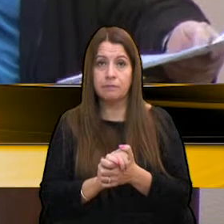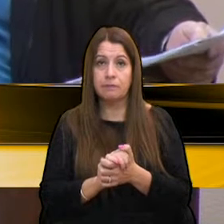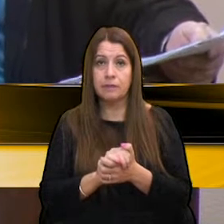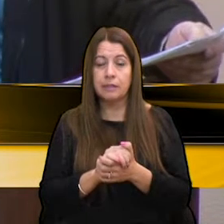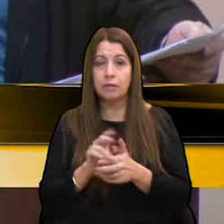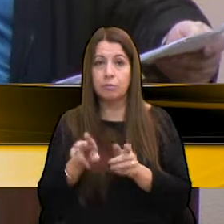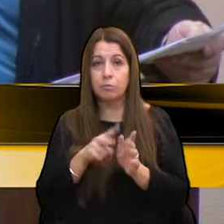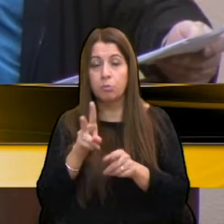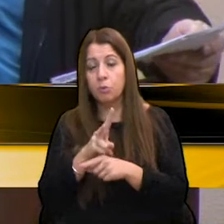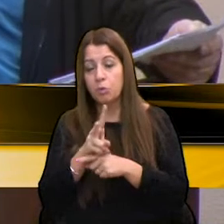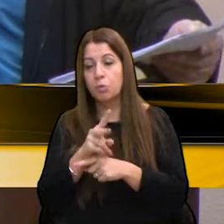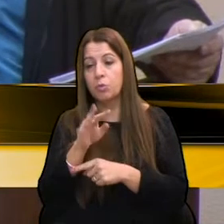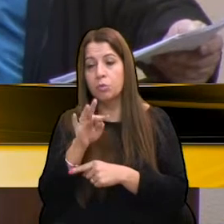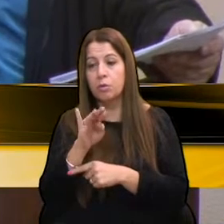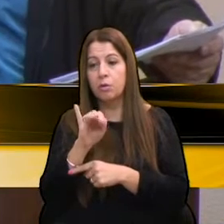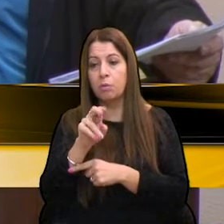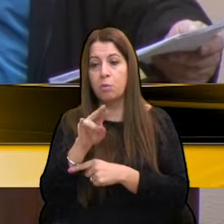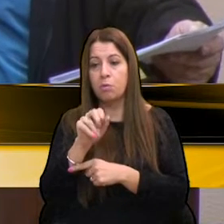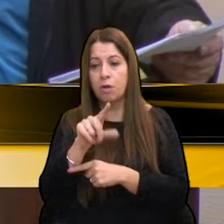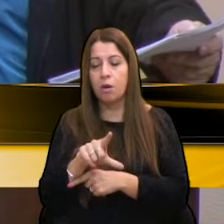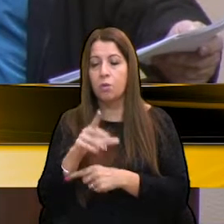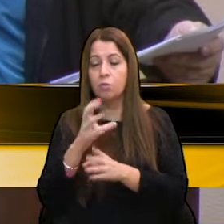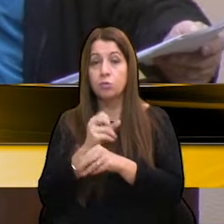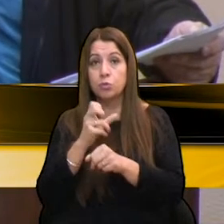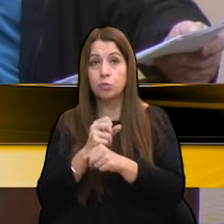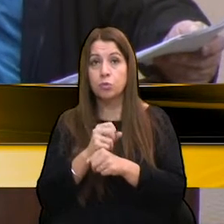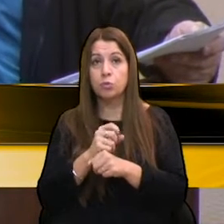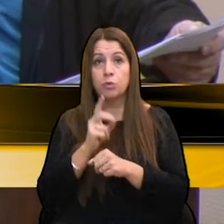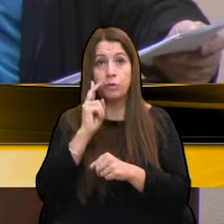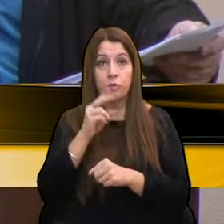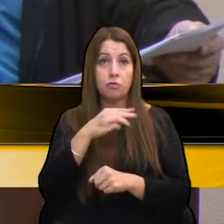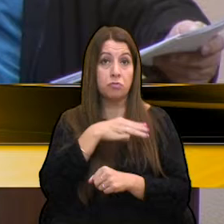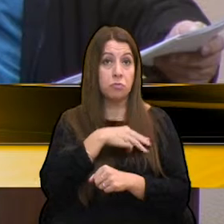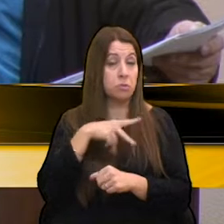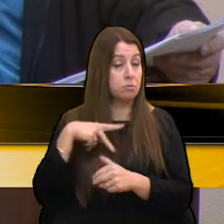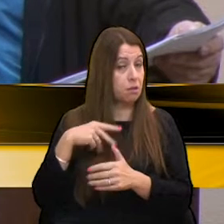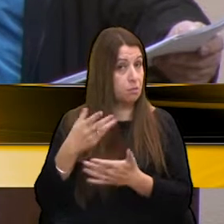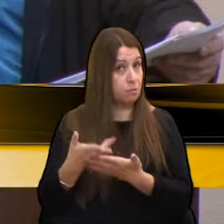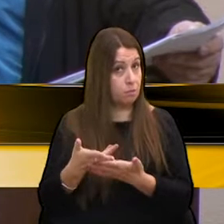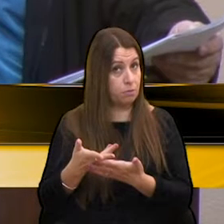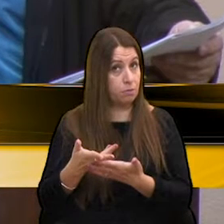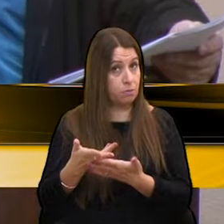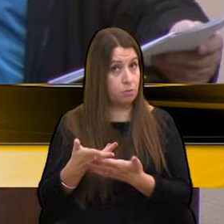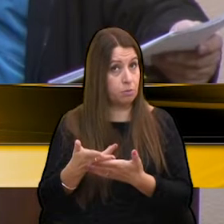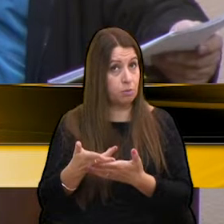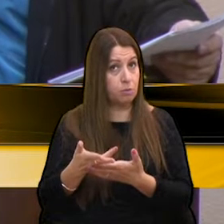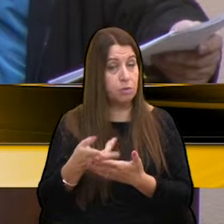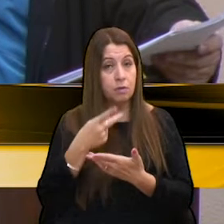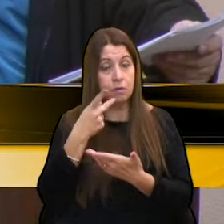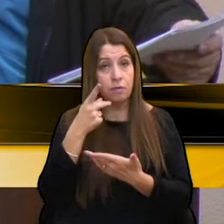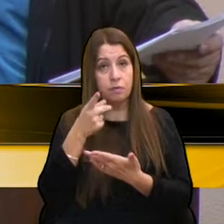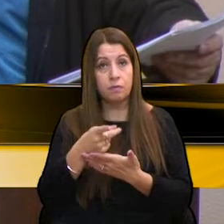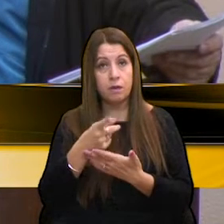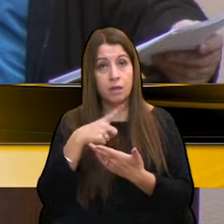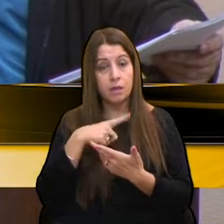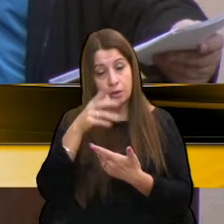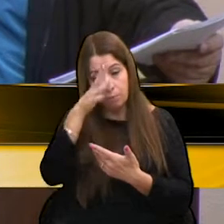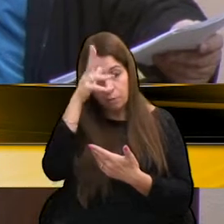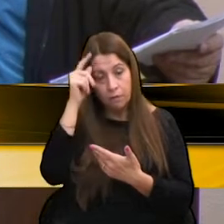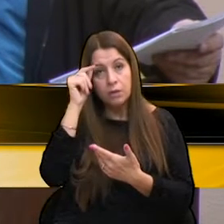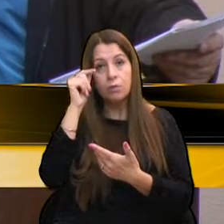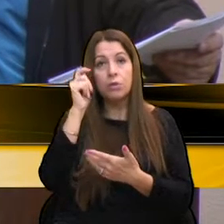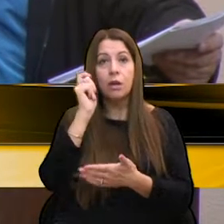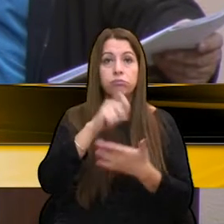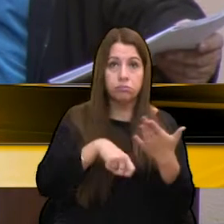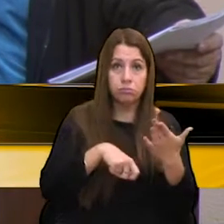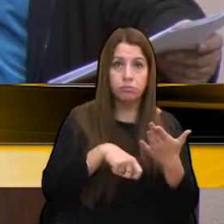consulte o Tribunal de Contas, ele que consulte o Ministério Público, né? Se eu digo que há uma prefeitura